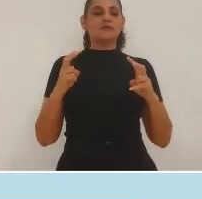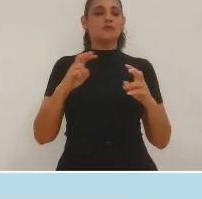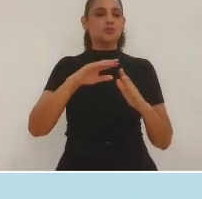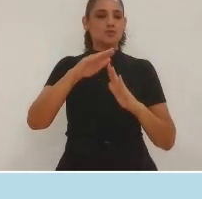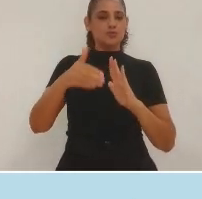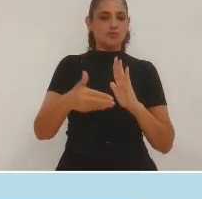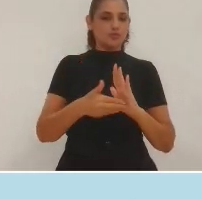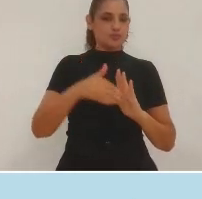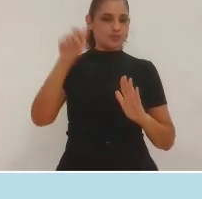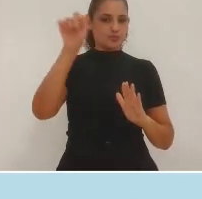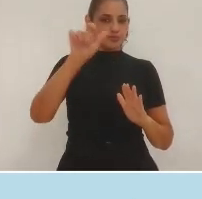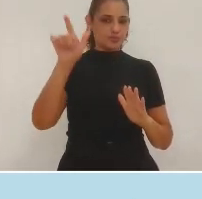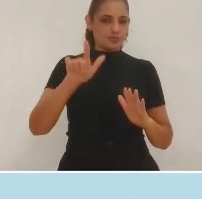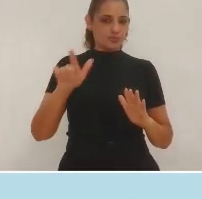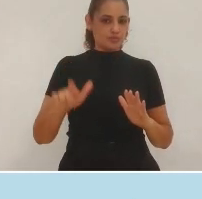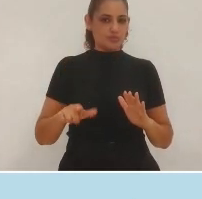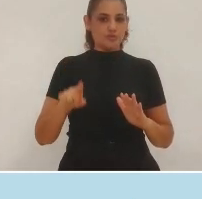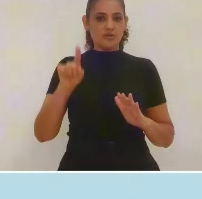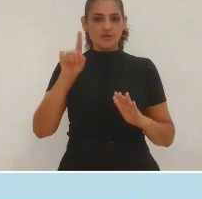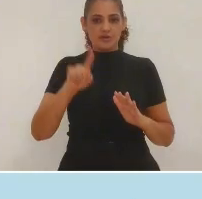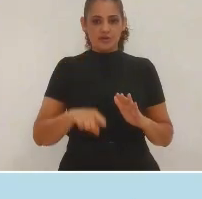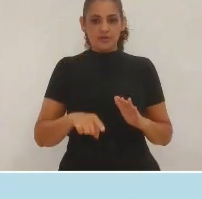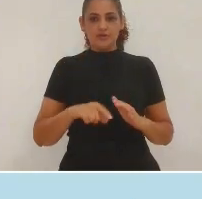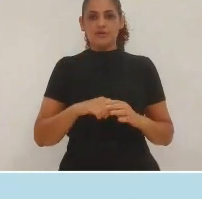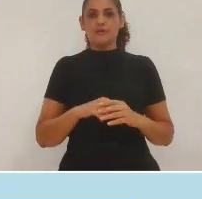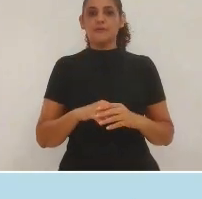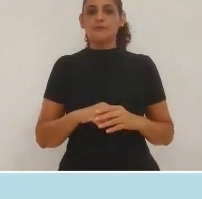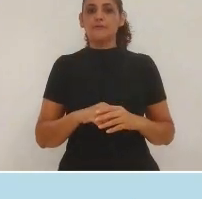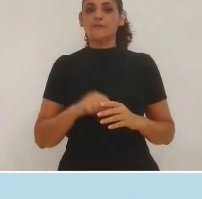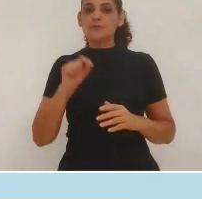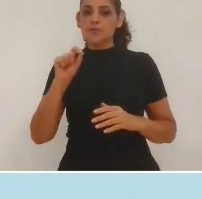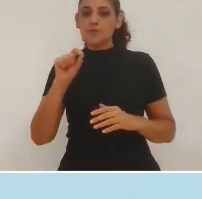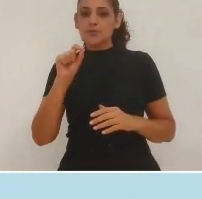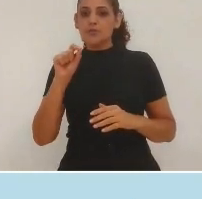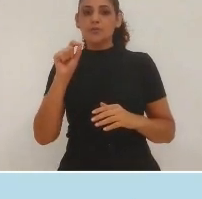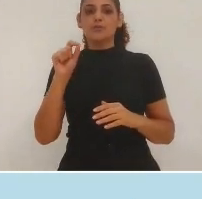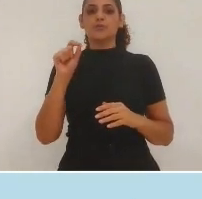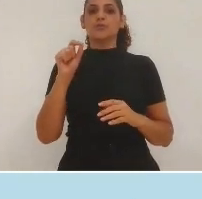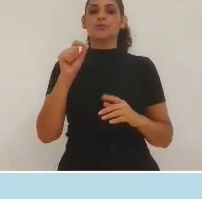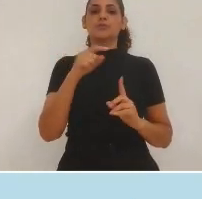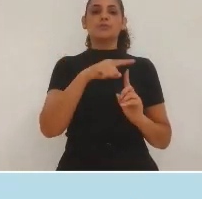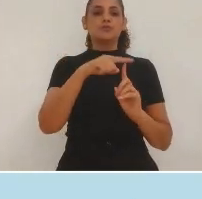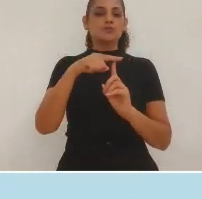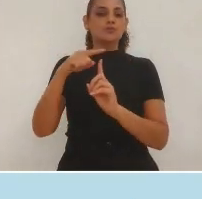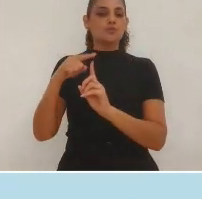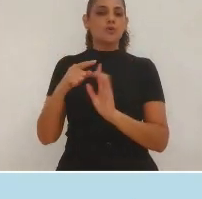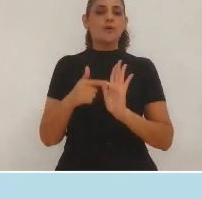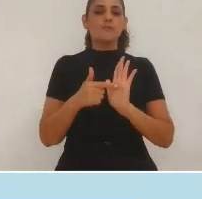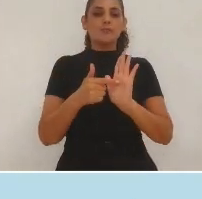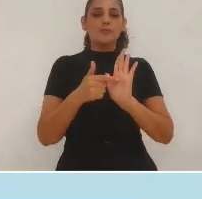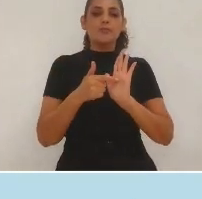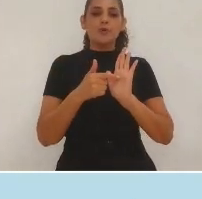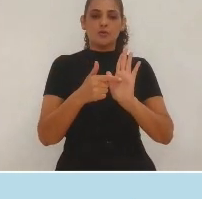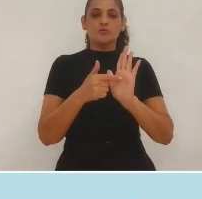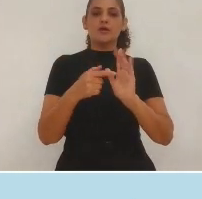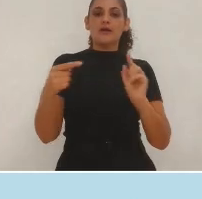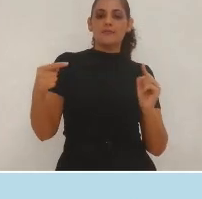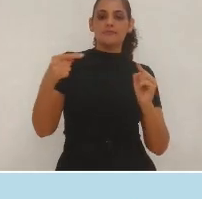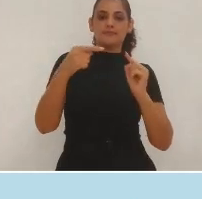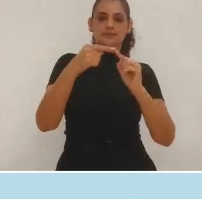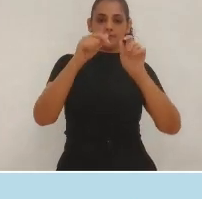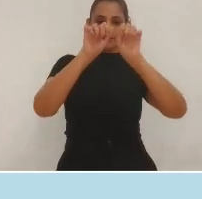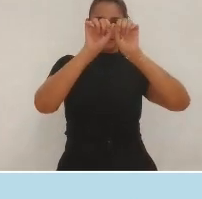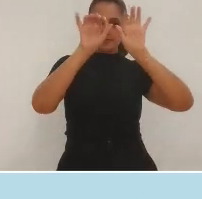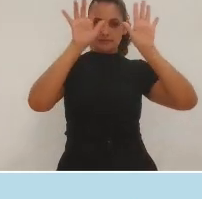são genes que vai apresentar das comorbidades do autismo.